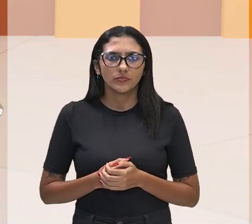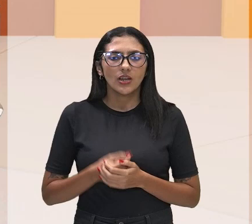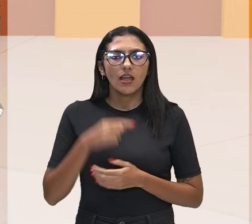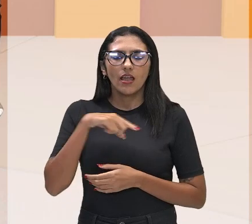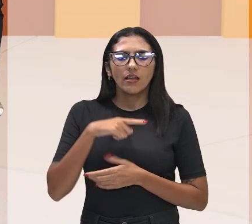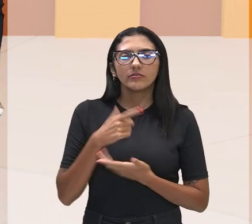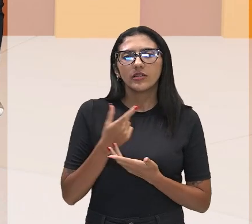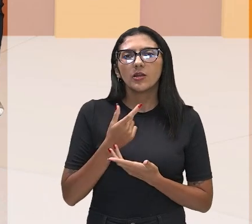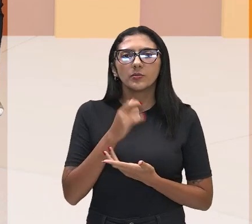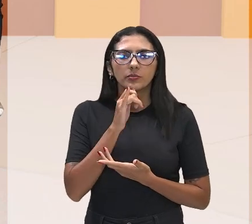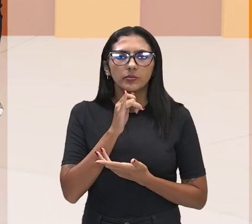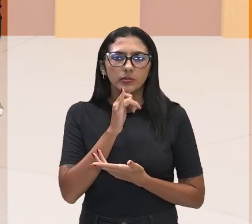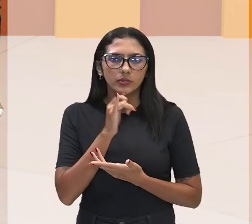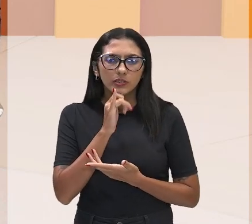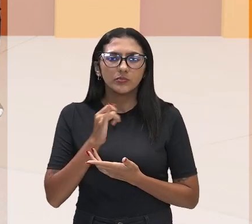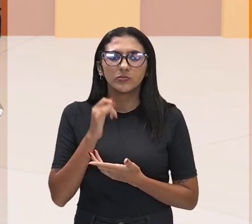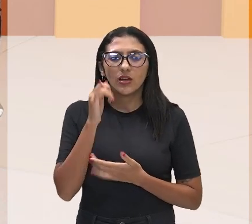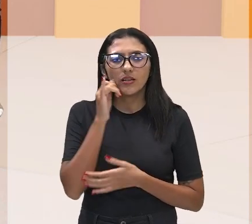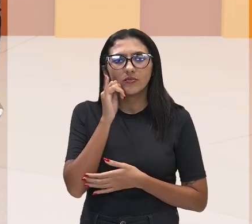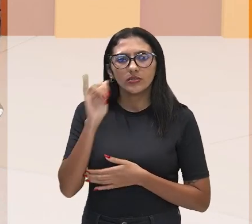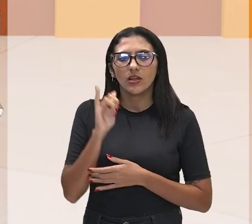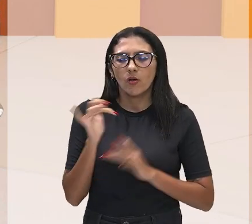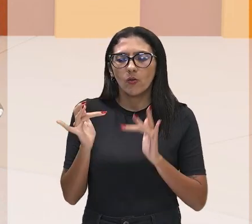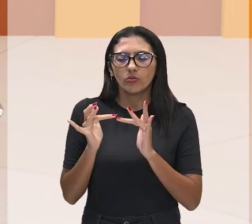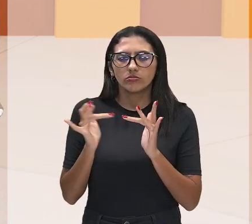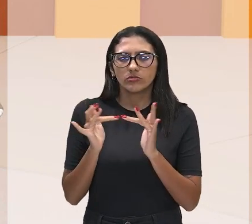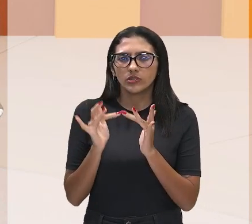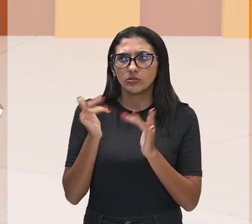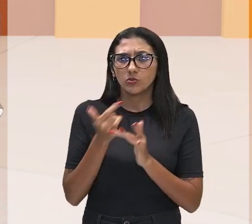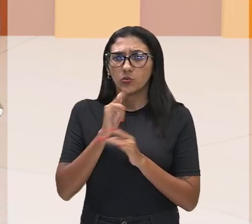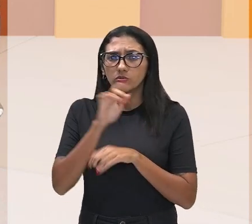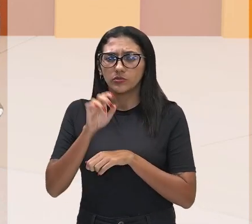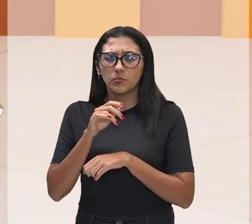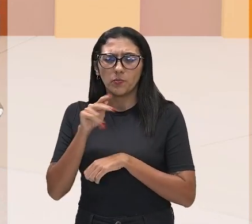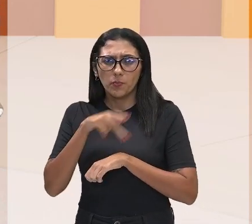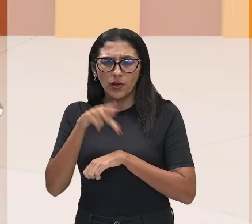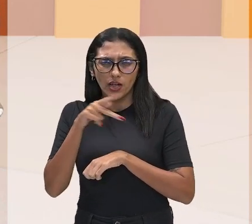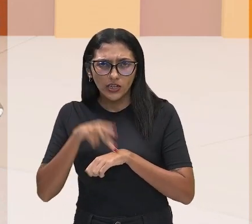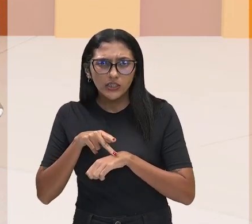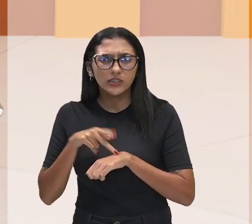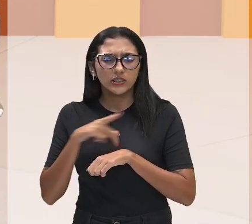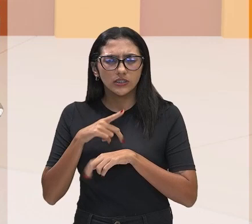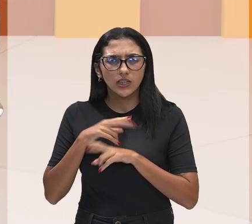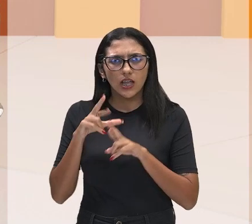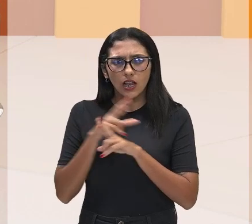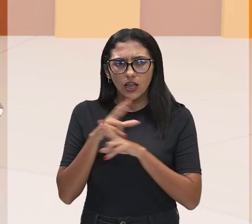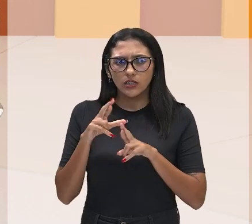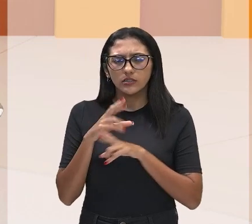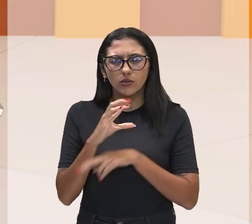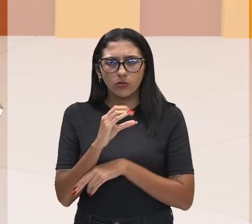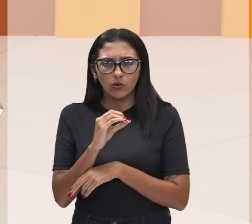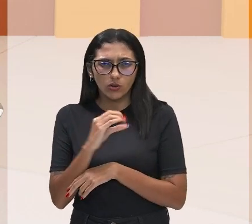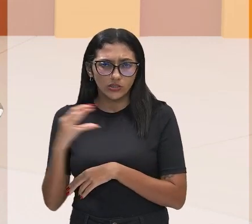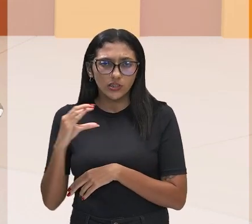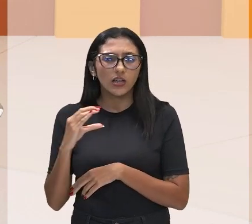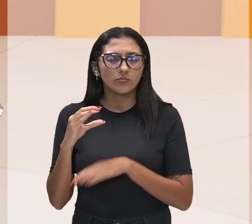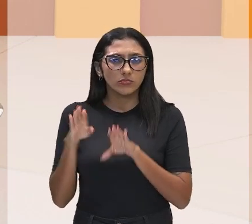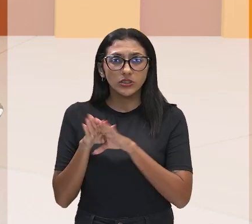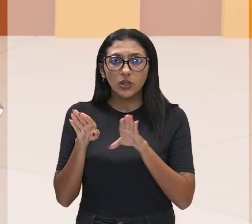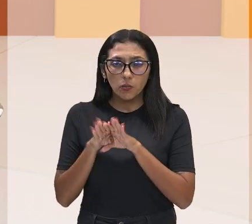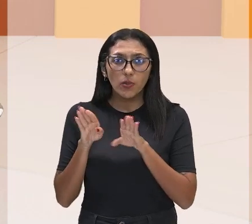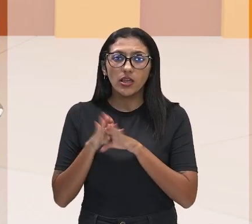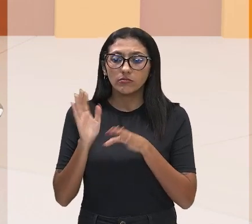combater a aproximação da Ucrânia com os países considerados ocidentais e também assegurar ali o poder da Rússia,